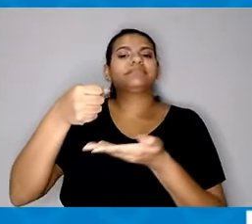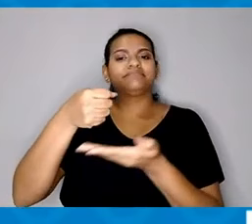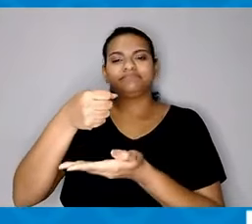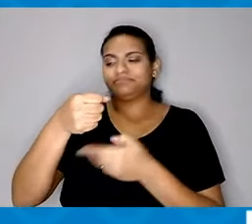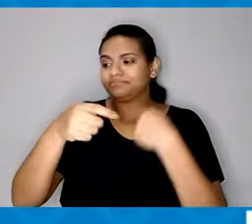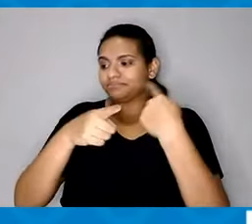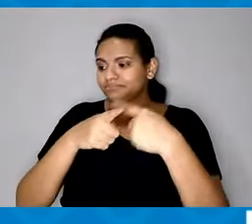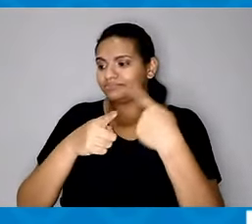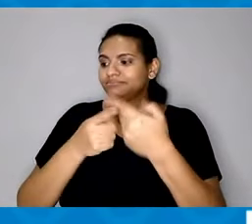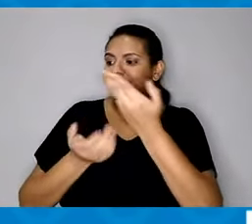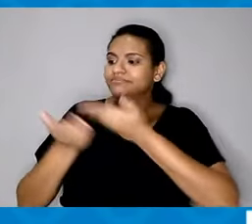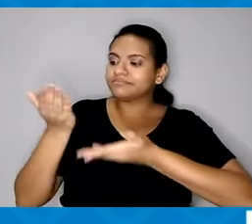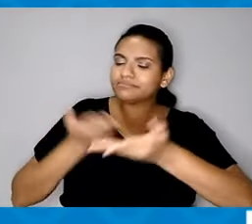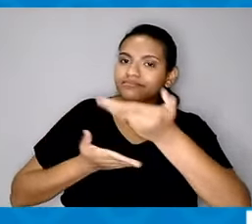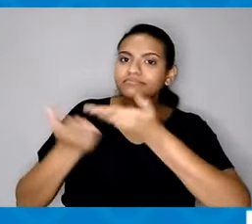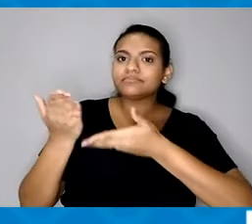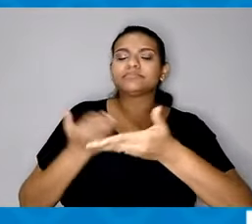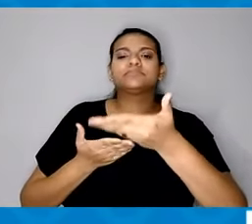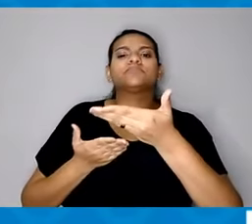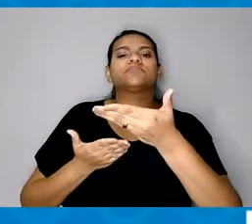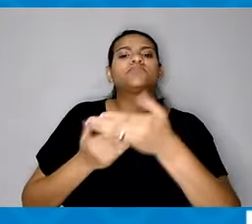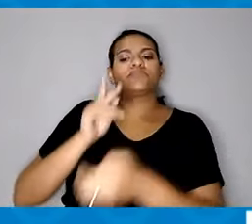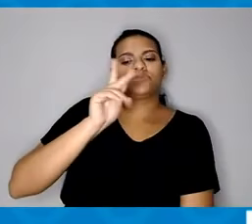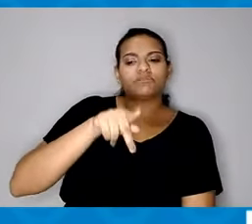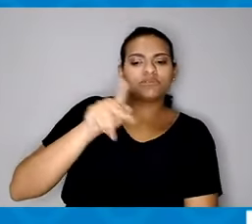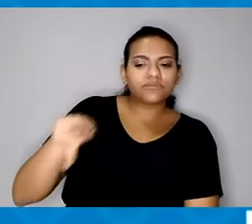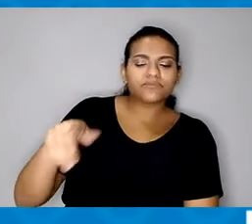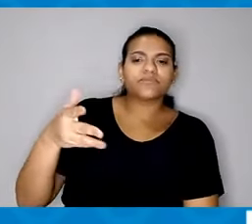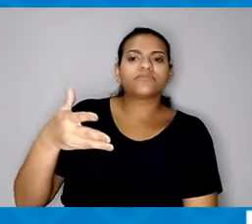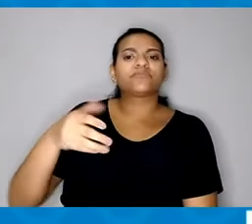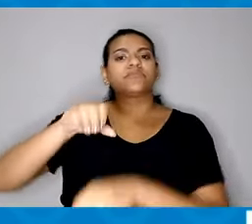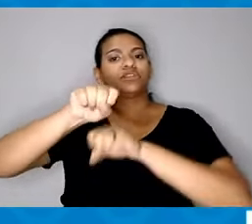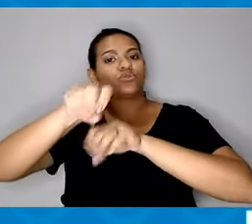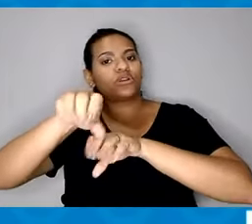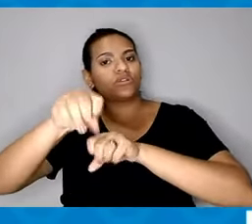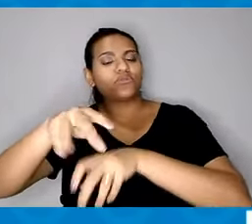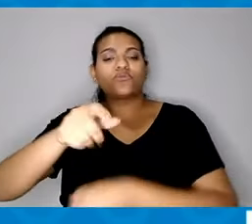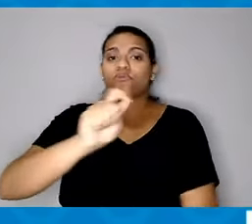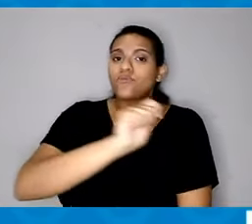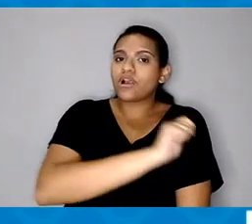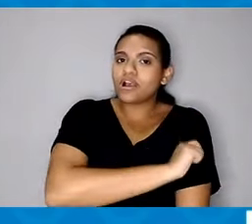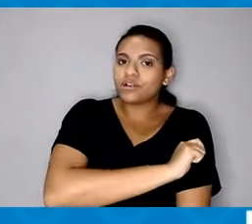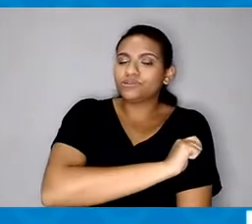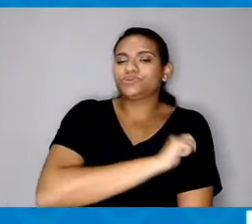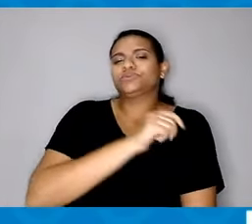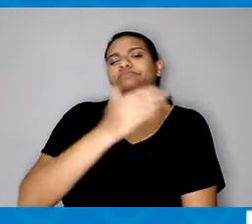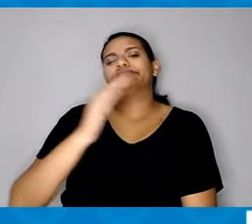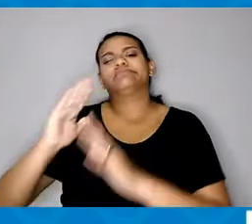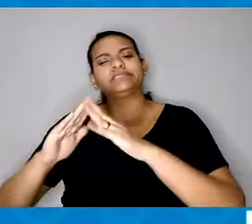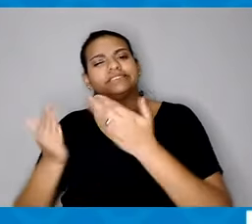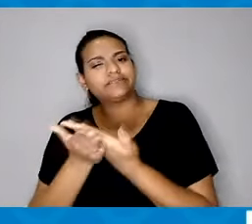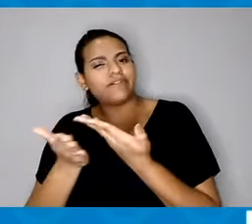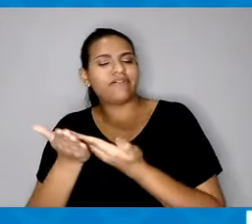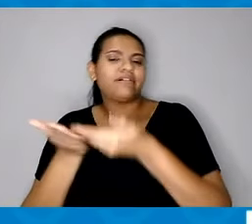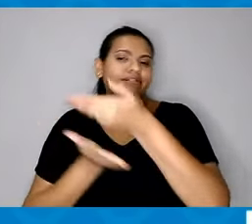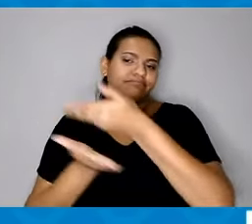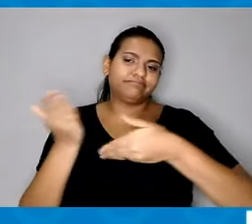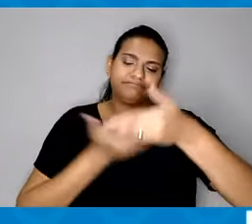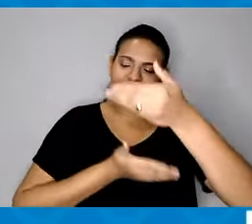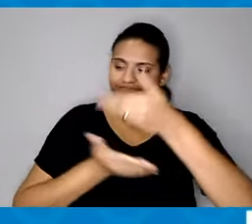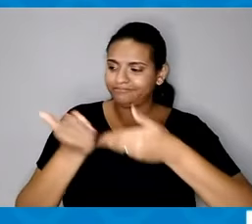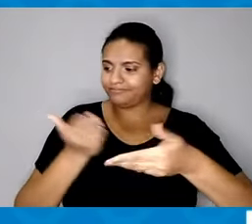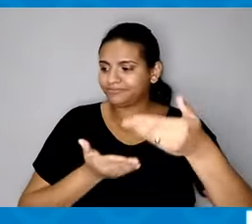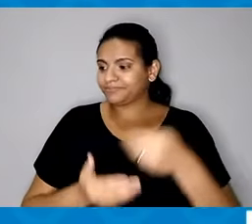entre professor, educador, aluno, escola, mas eu queria até trazer o aspecto também, né, assim, da